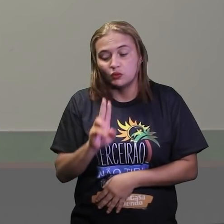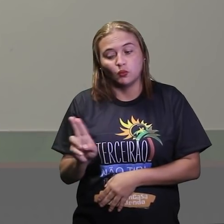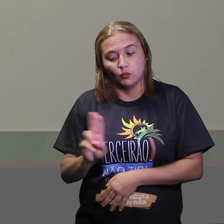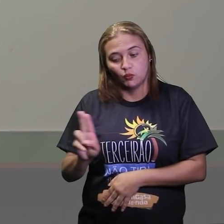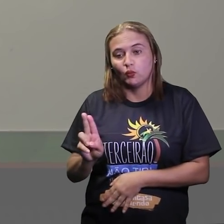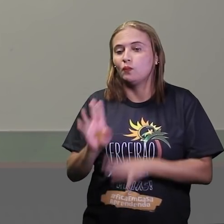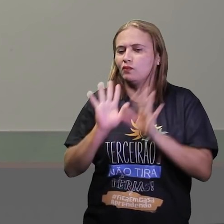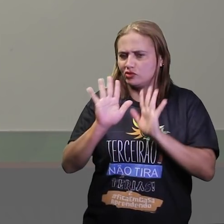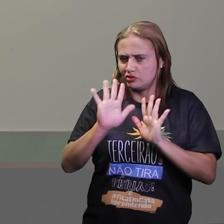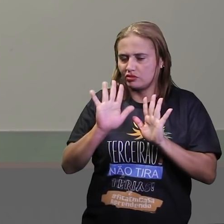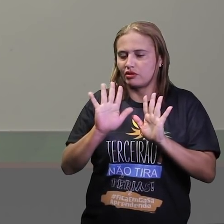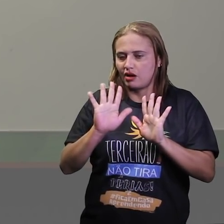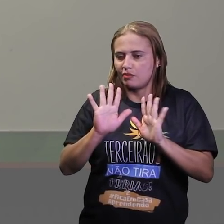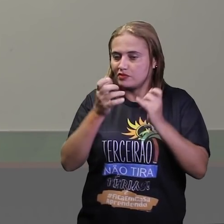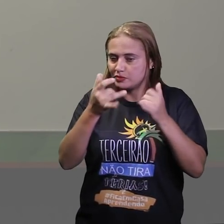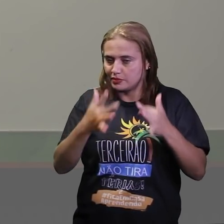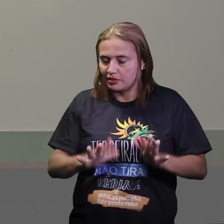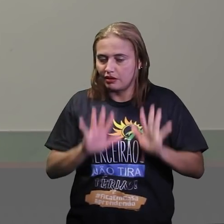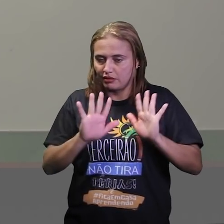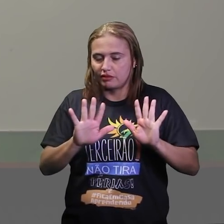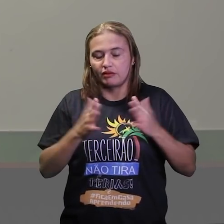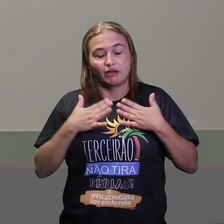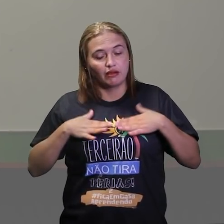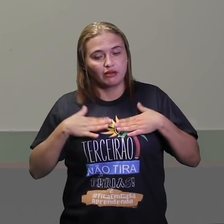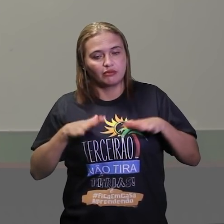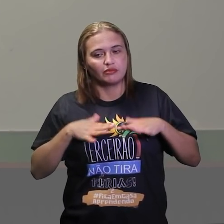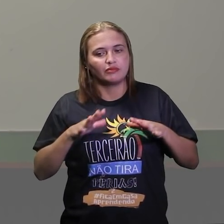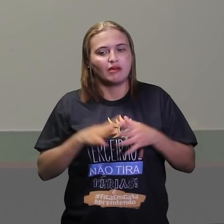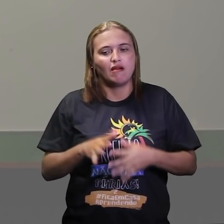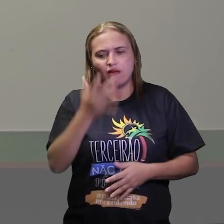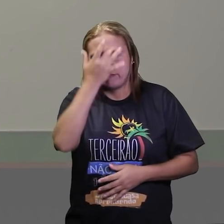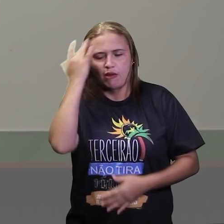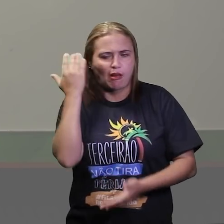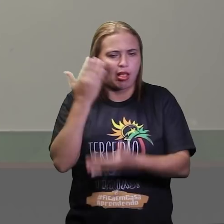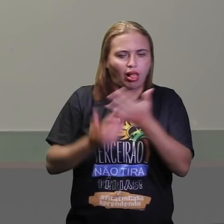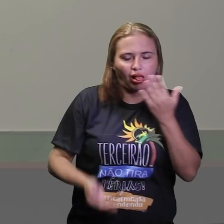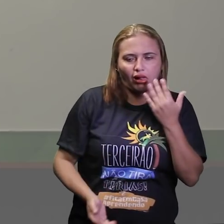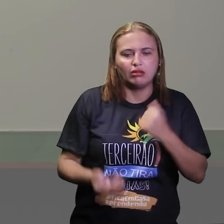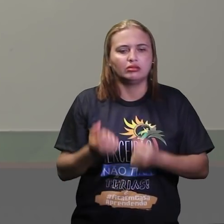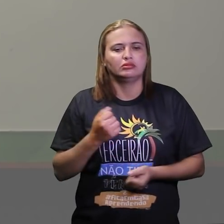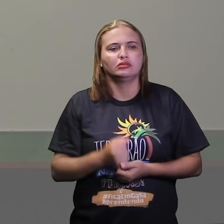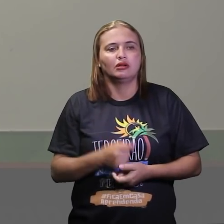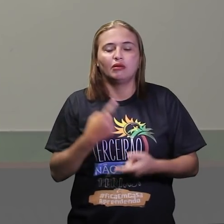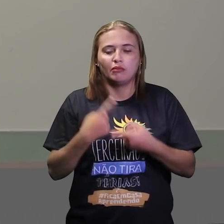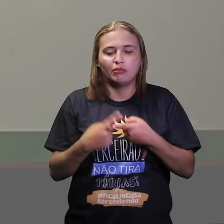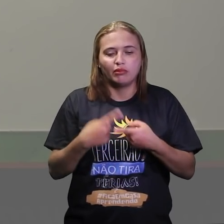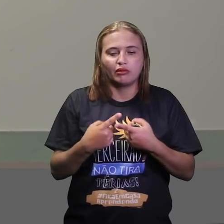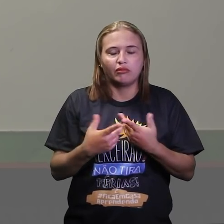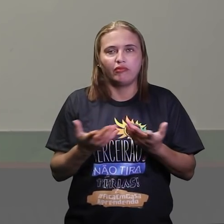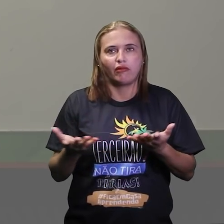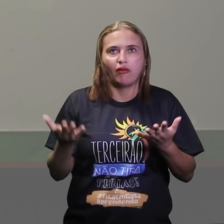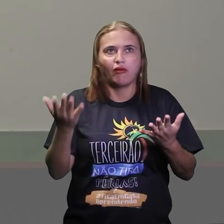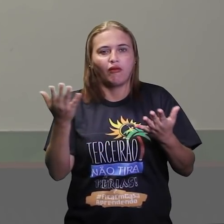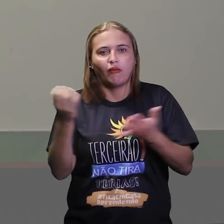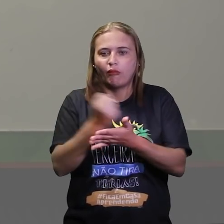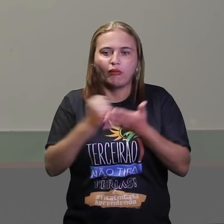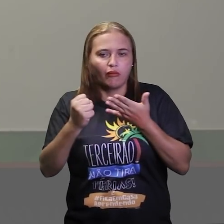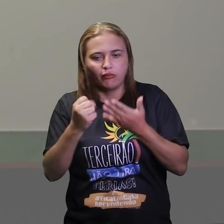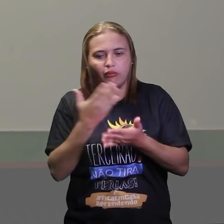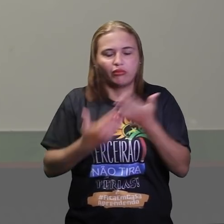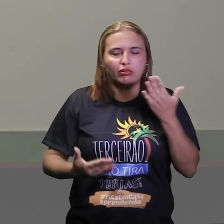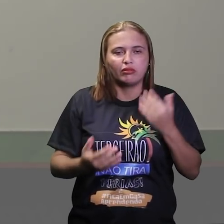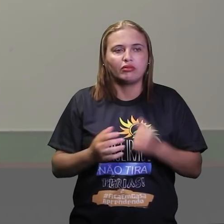Estado aqui. Presta atenção. Às vezes a galera vacila em aula, não fala isso aqui, aí tu fica boiando, tá?